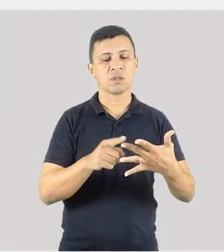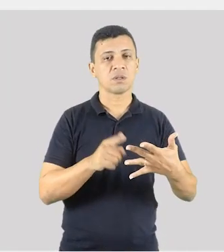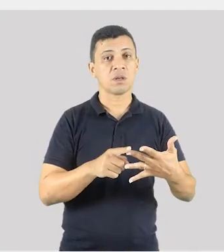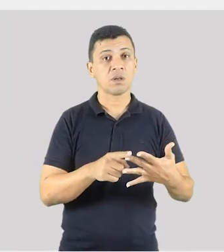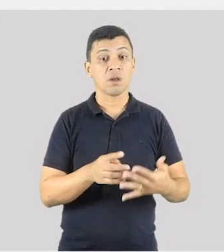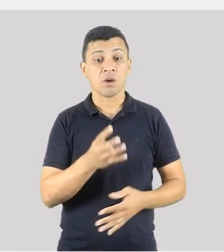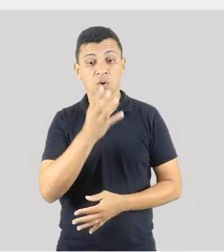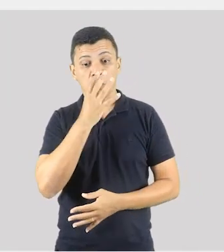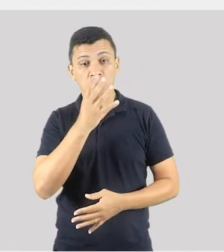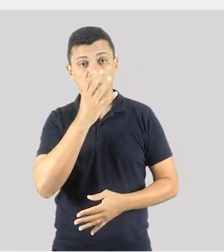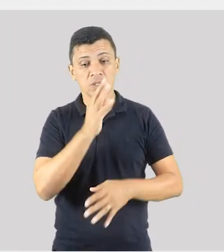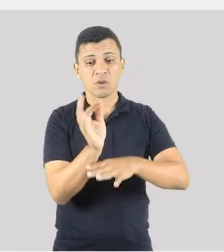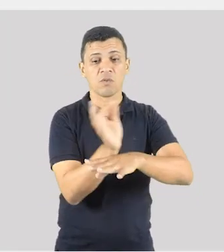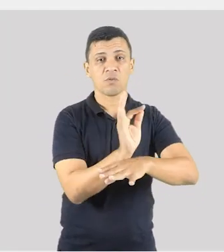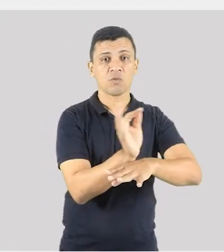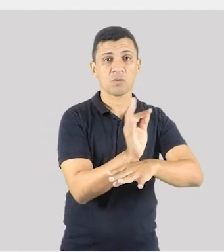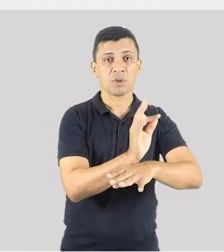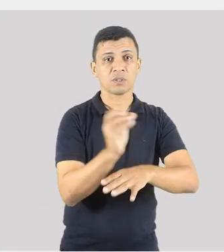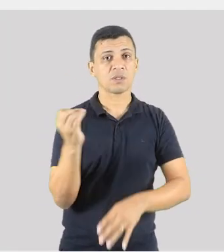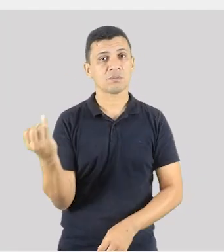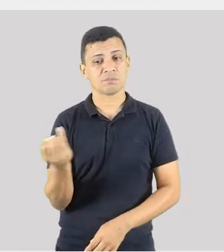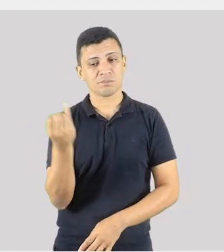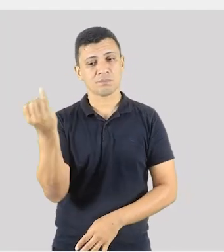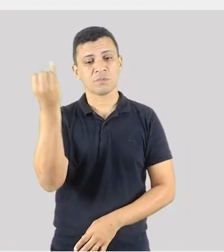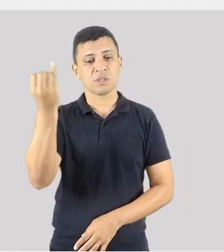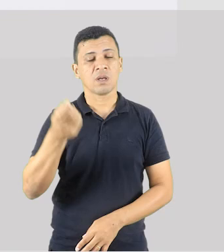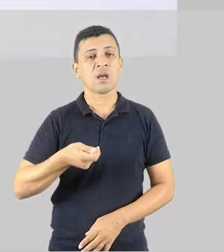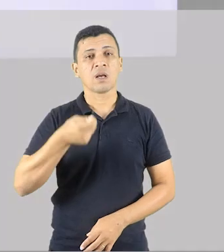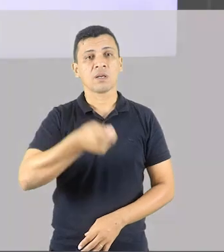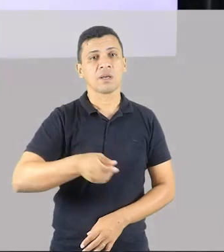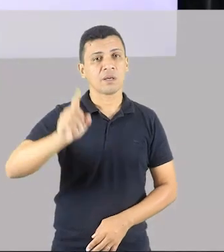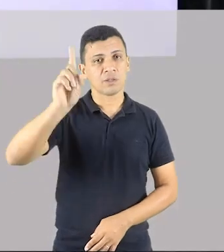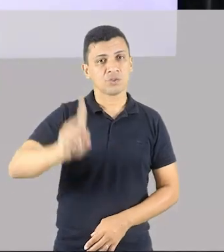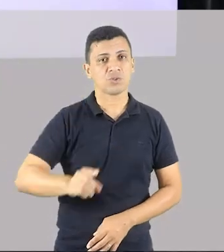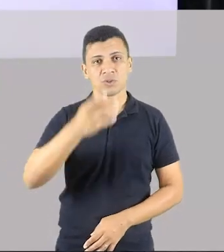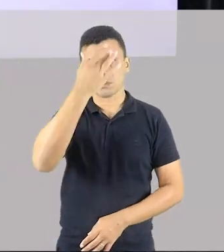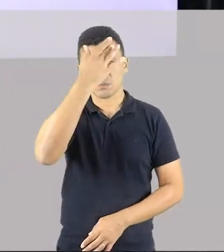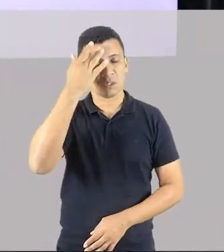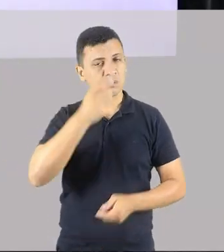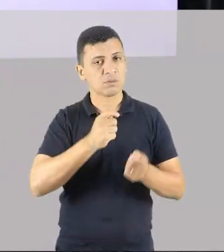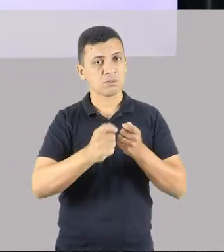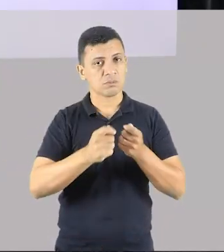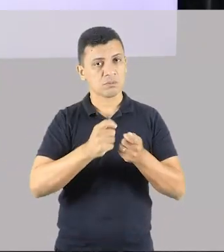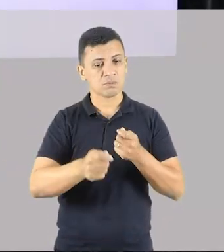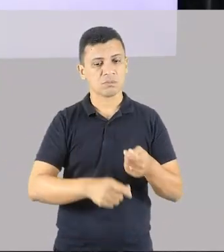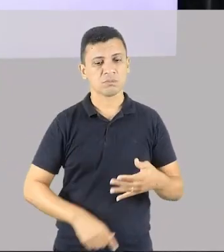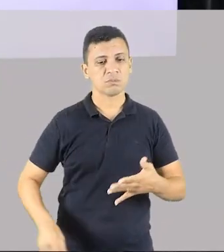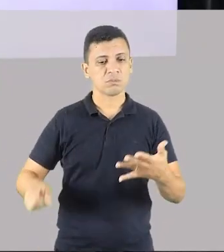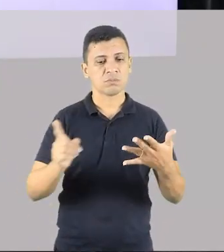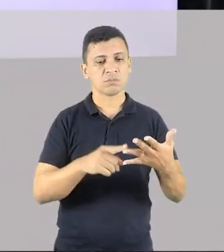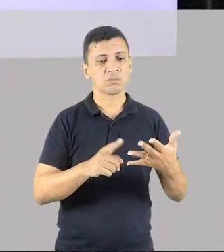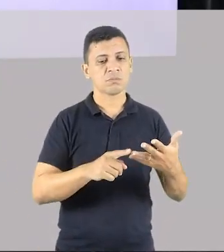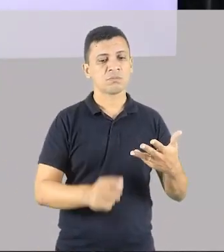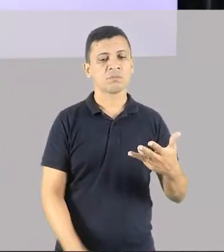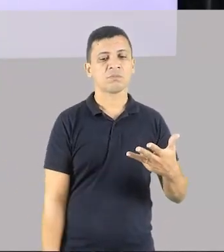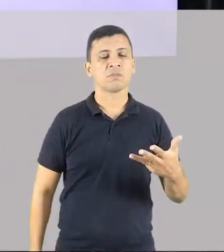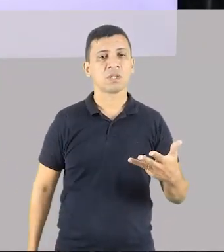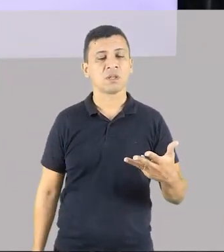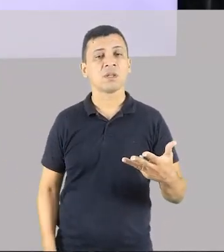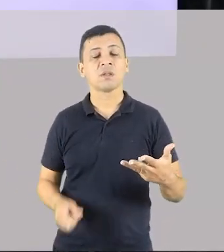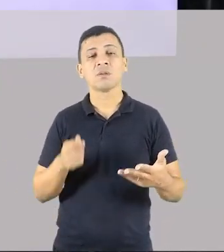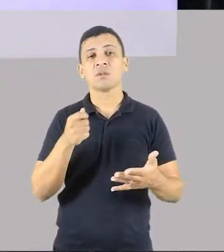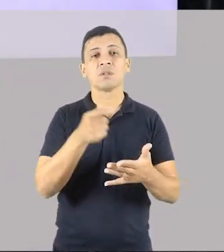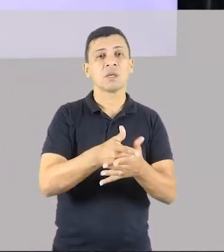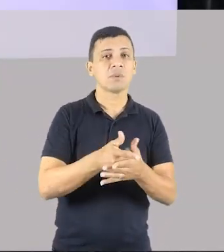observância às formalidades essenciais à garantia dos direitos dos administrados. E letra D, as